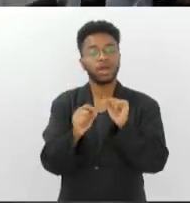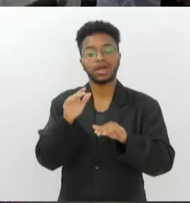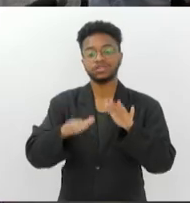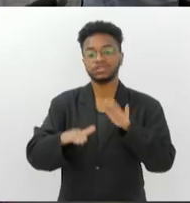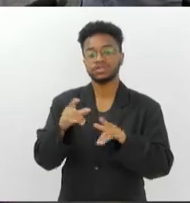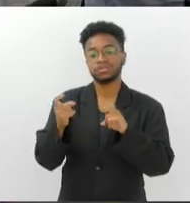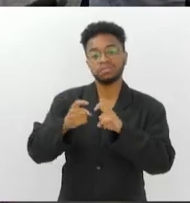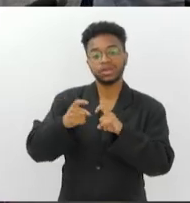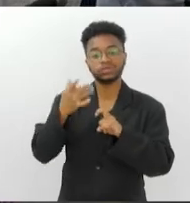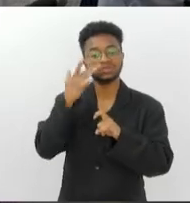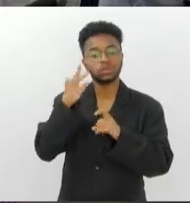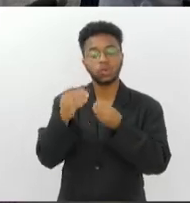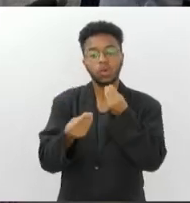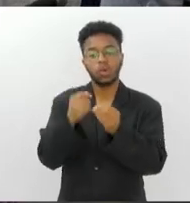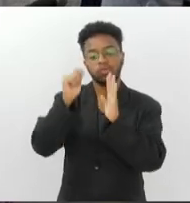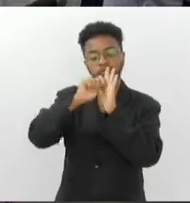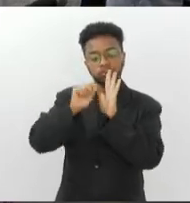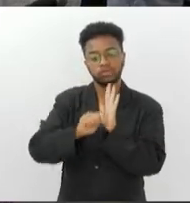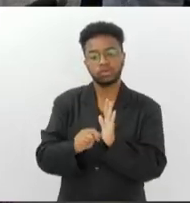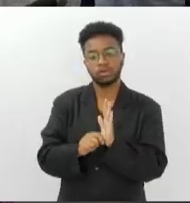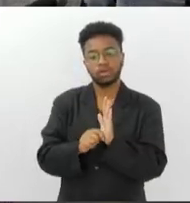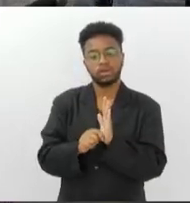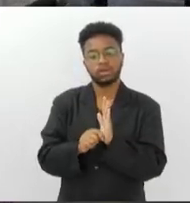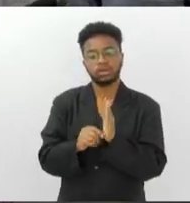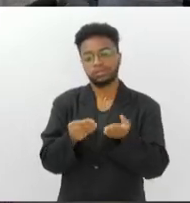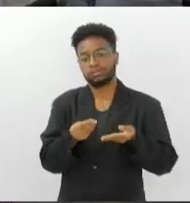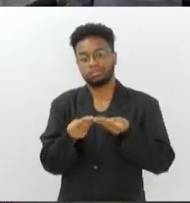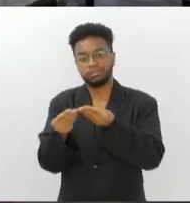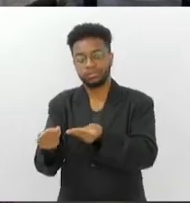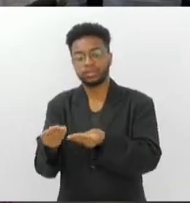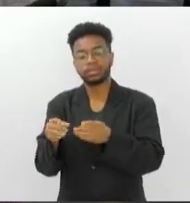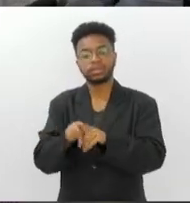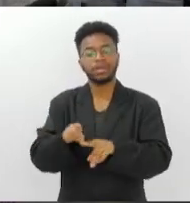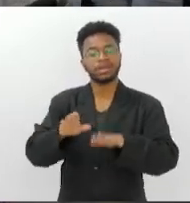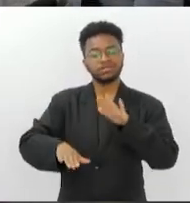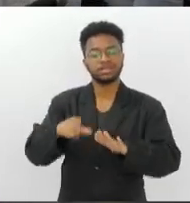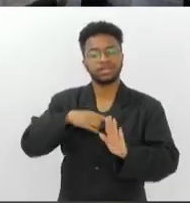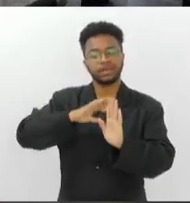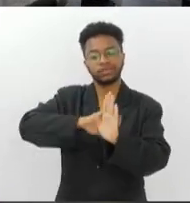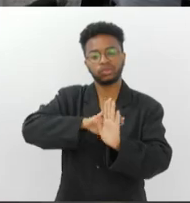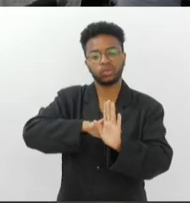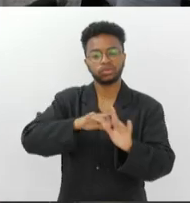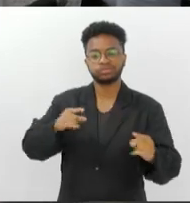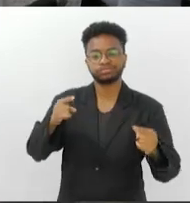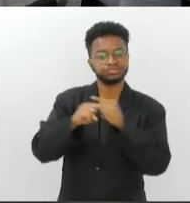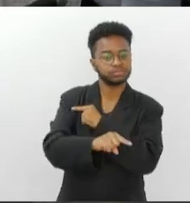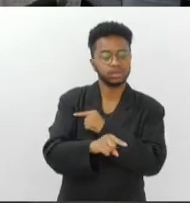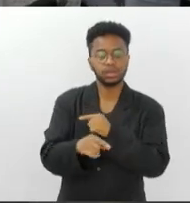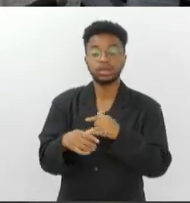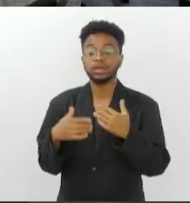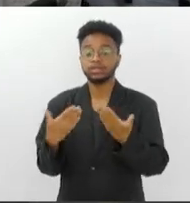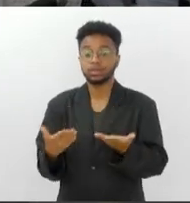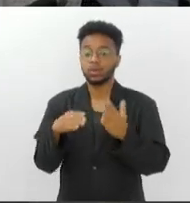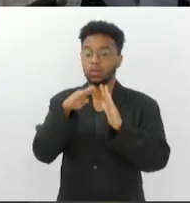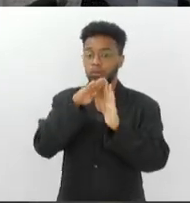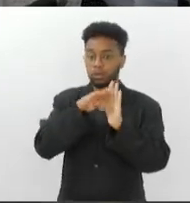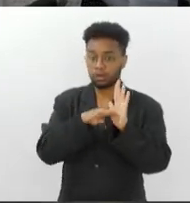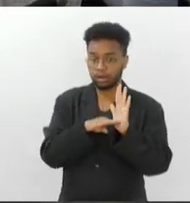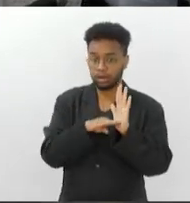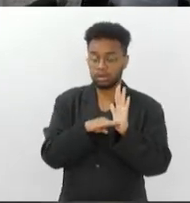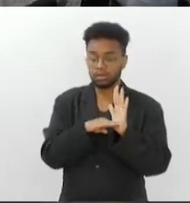não sabiam como prescrever. E às vezes havia uma questão ideológica, havia restrição. Então, esse programa